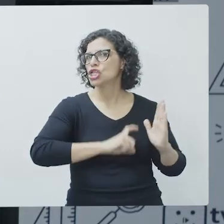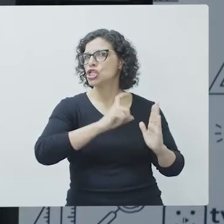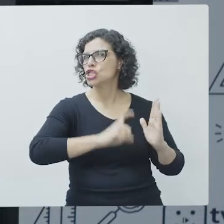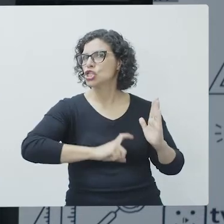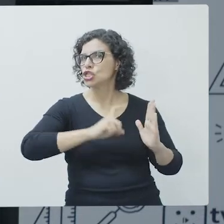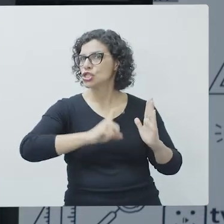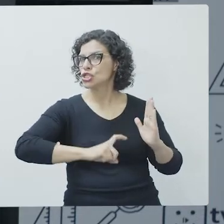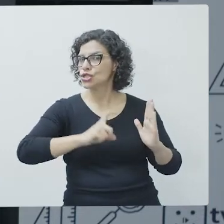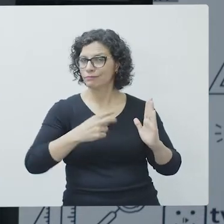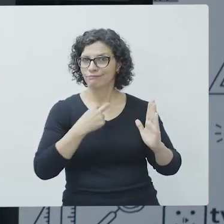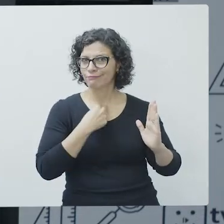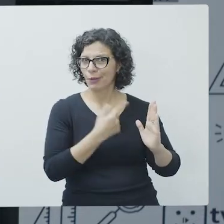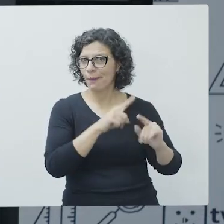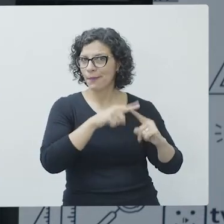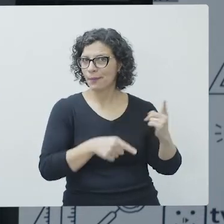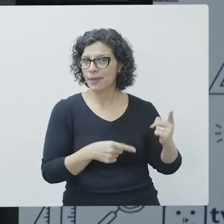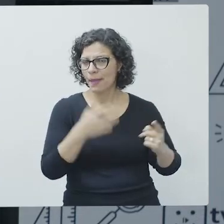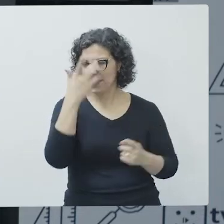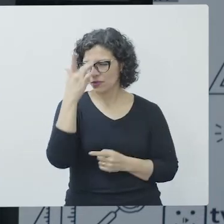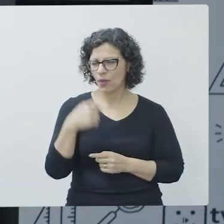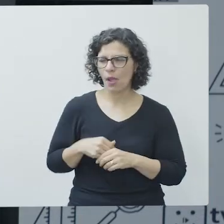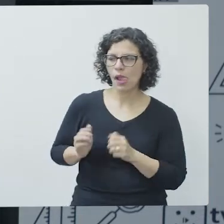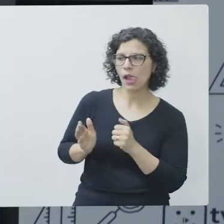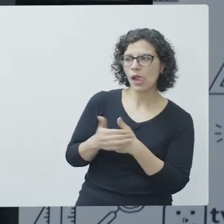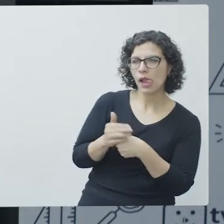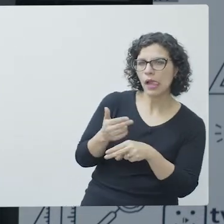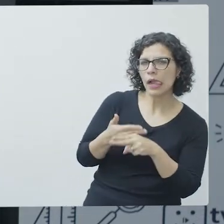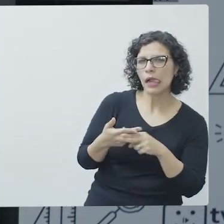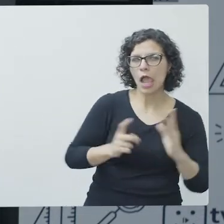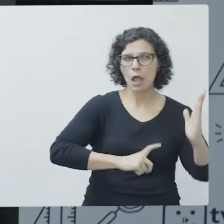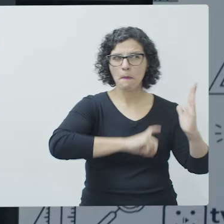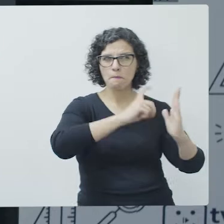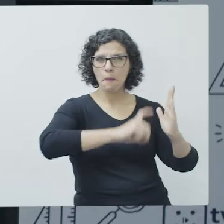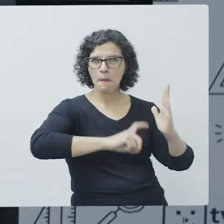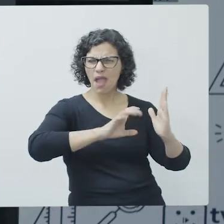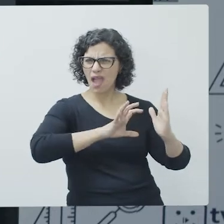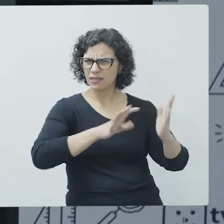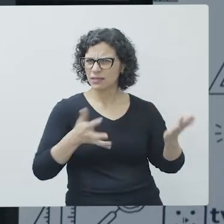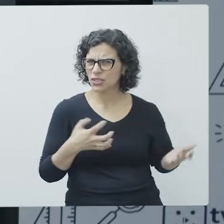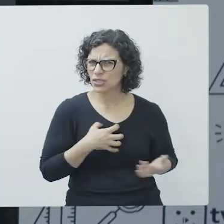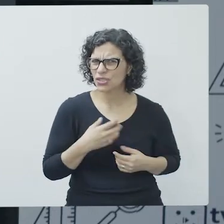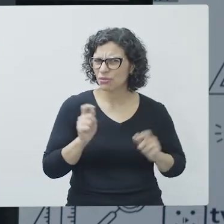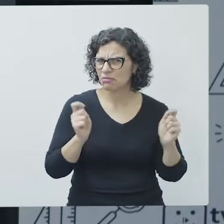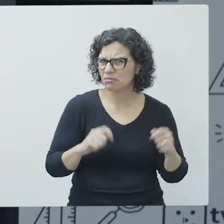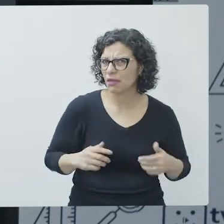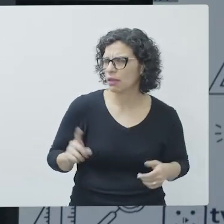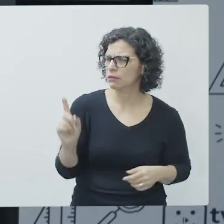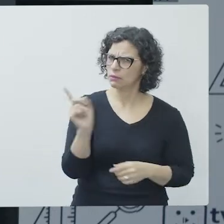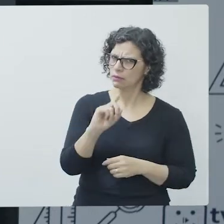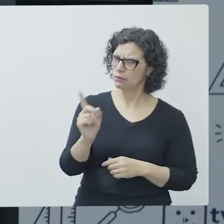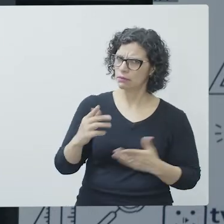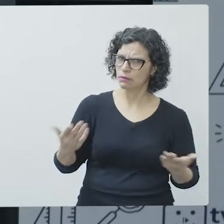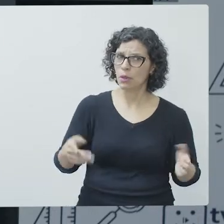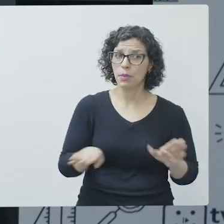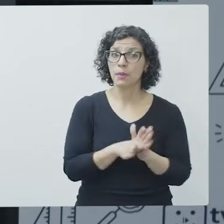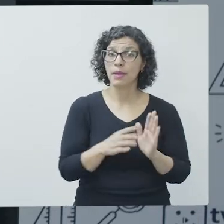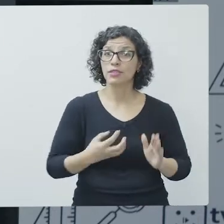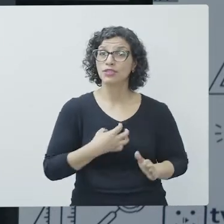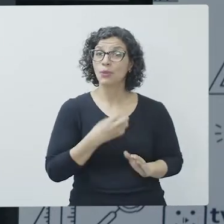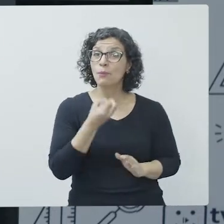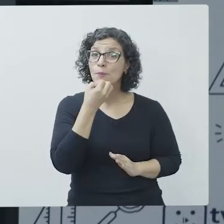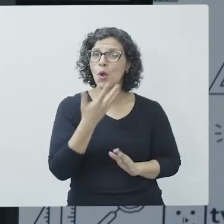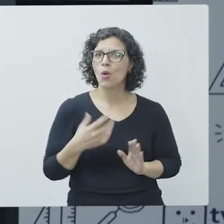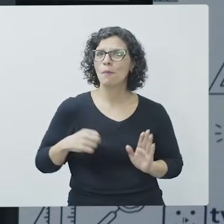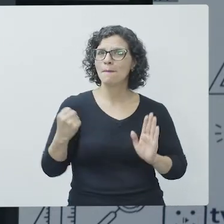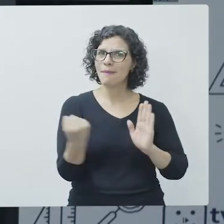muros pichados, né? A pessoa quis deixar a marca. Não, mas não é dessa forma, né, que se deixa a marca, uma marca boa,